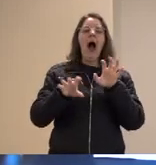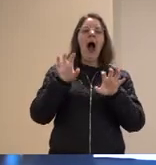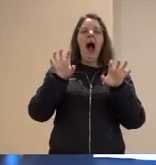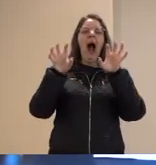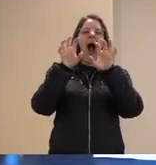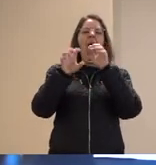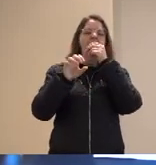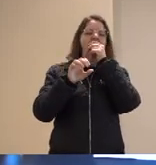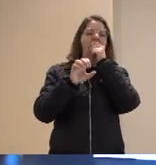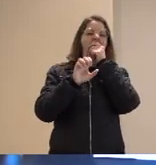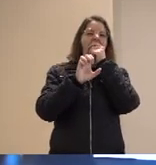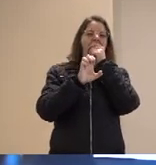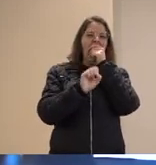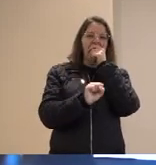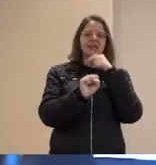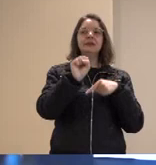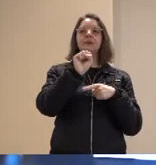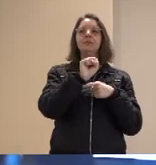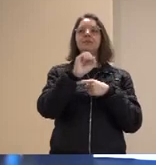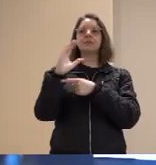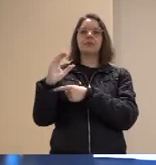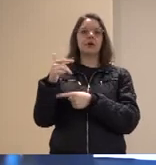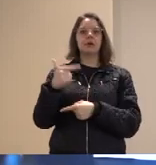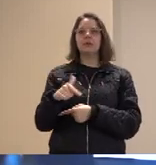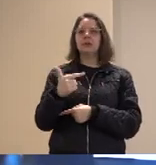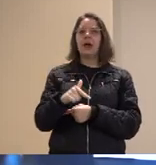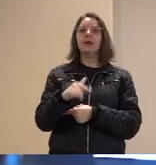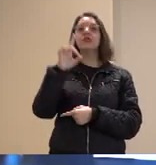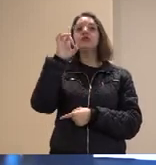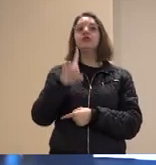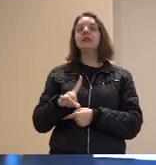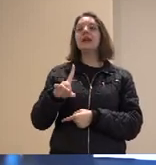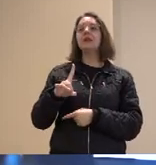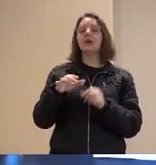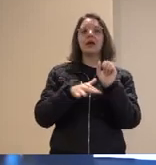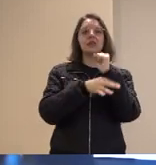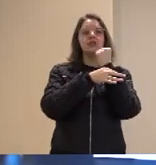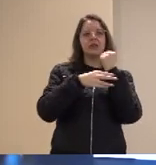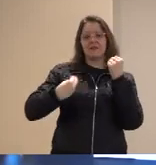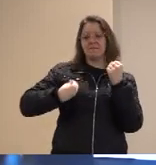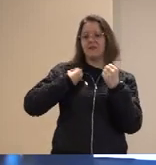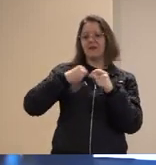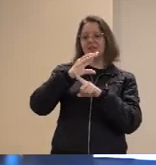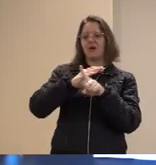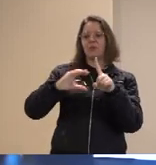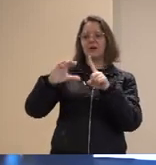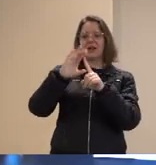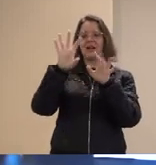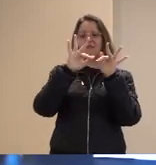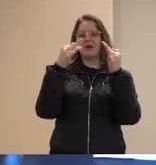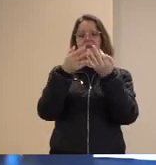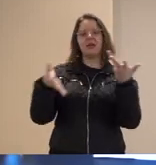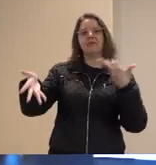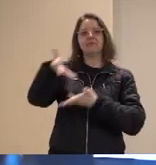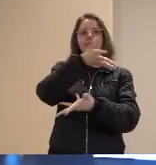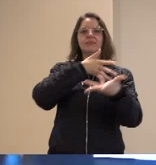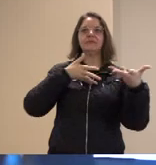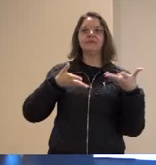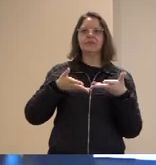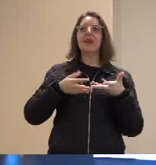Catarina, o direito à convivência familiar e comunitária. A ausência da regionalização